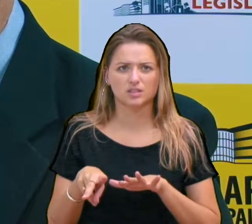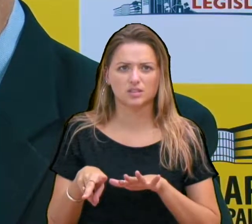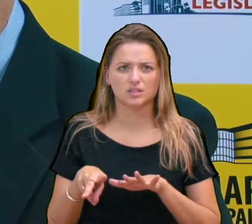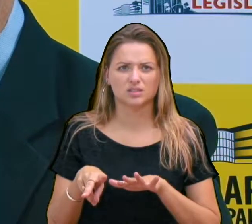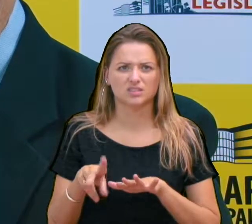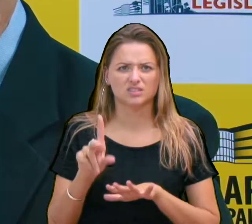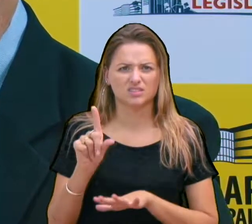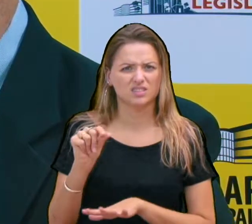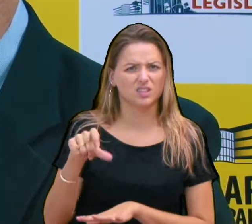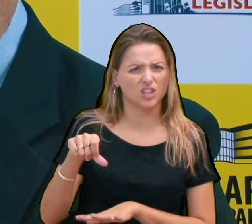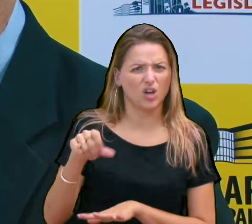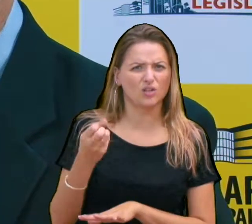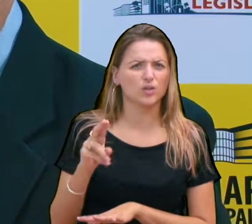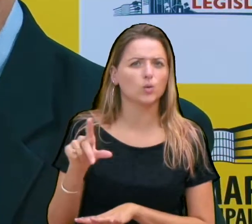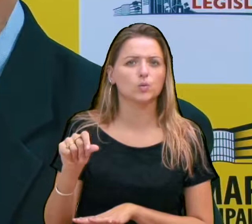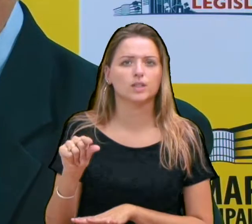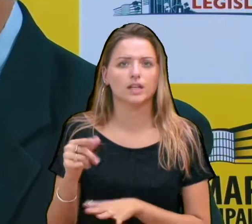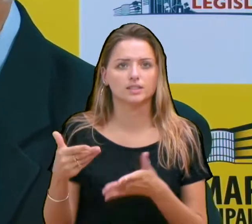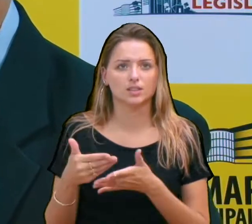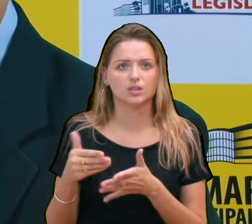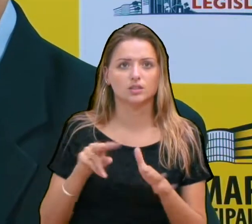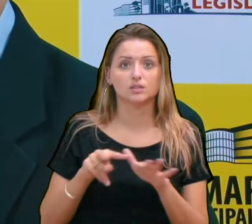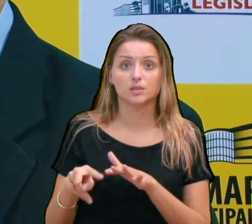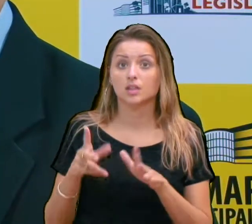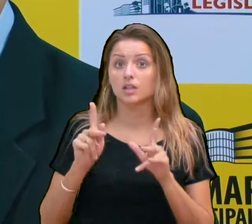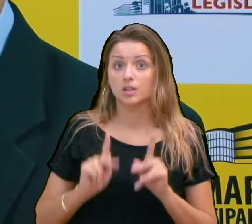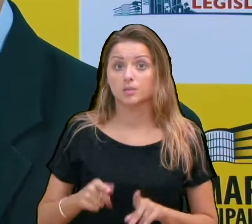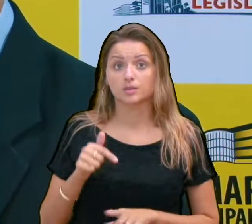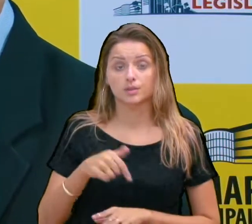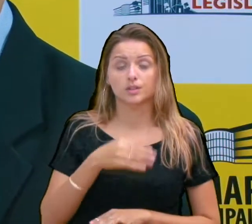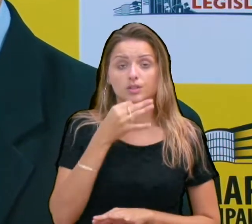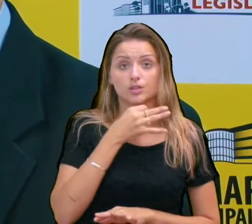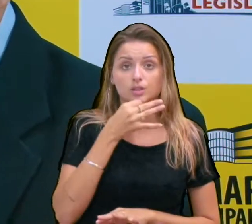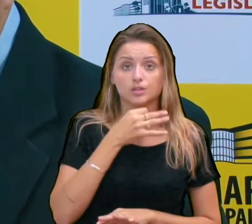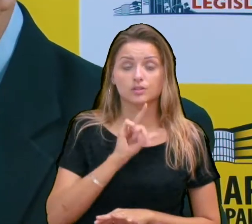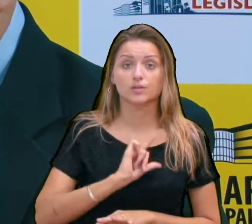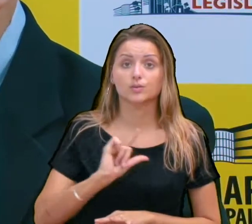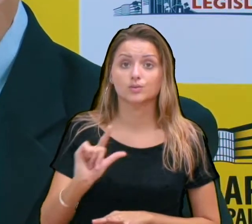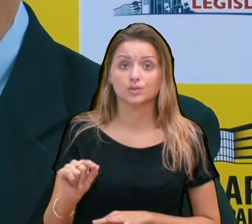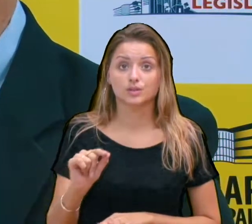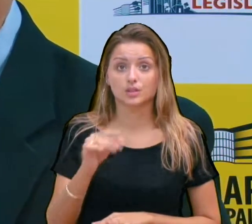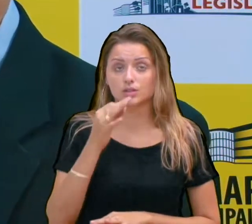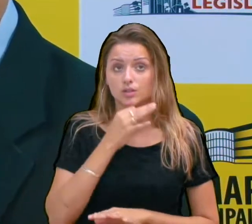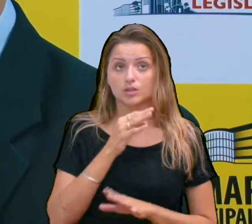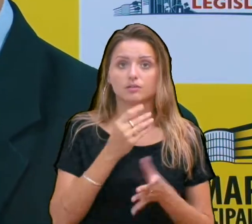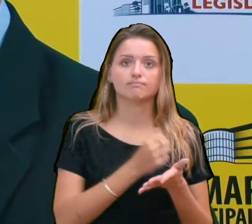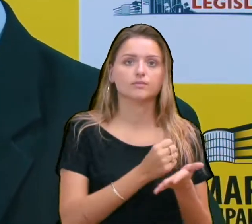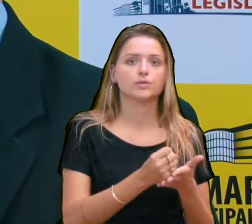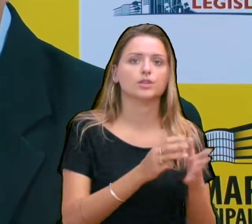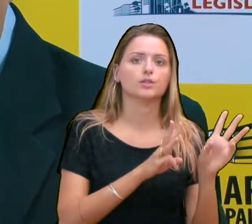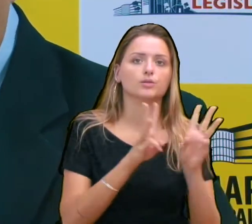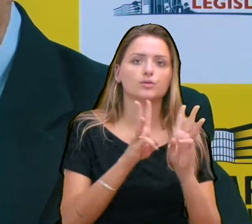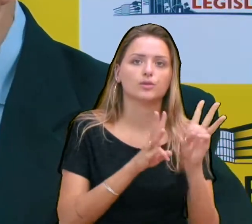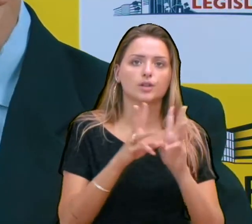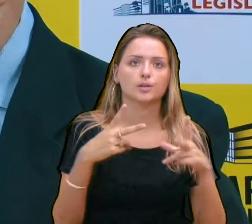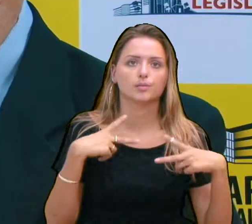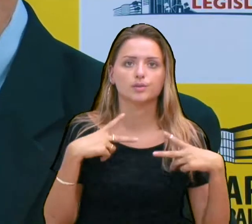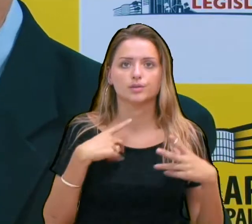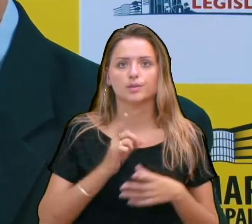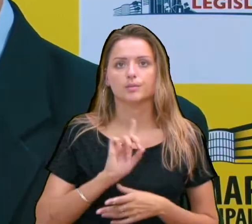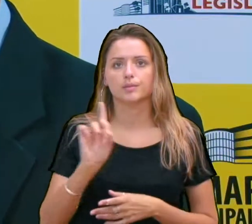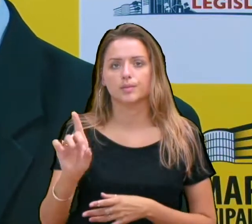dia 9 ou 10, pessoas de Caxias sairão de Caxias, contrataram uma van particular para